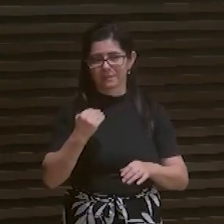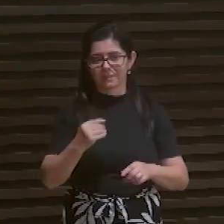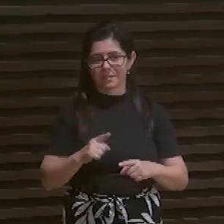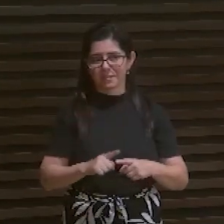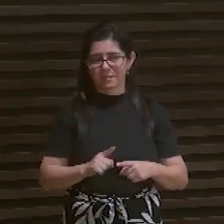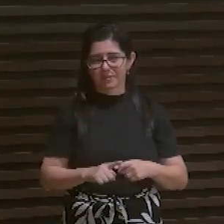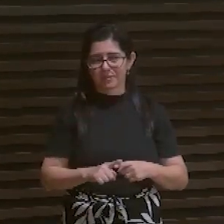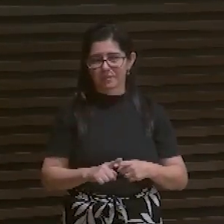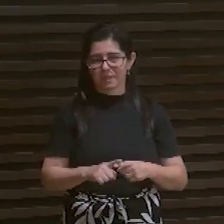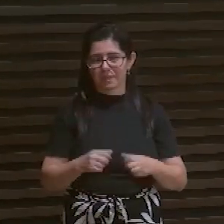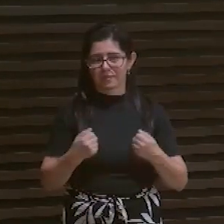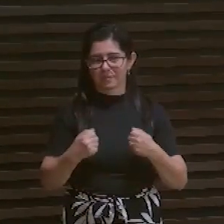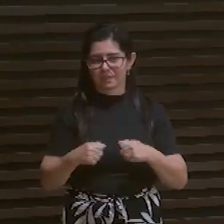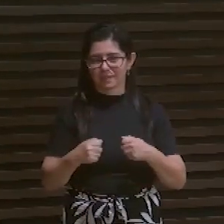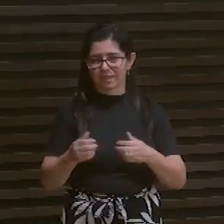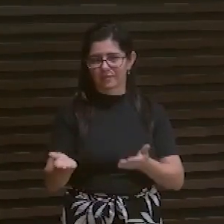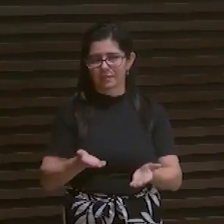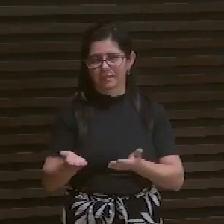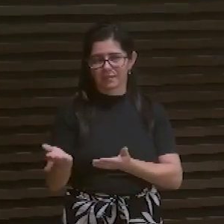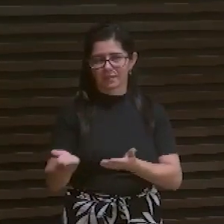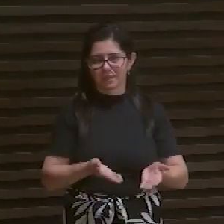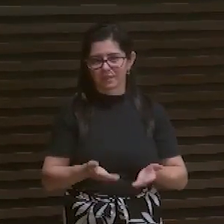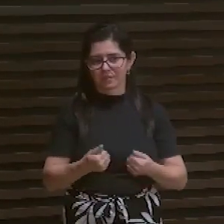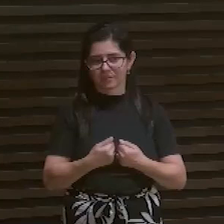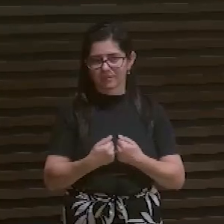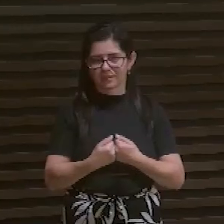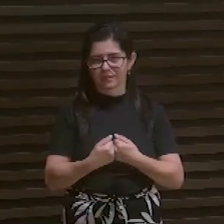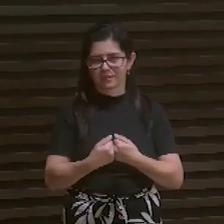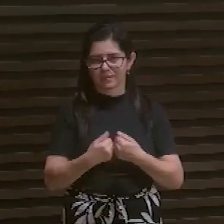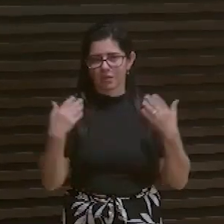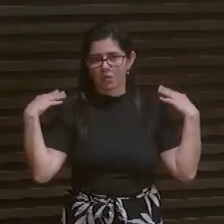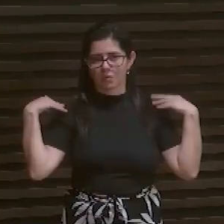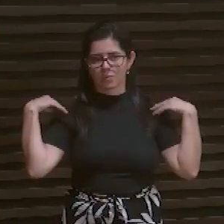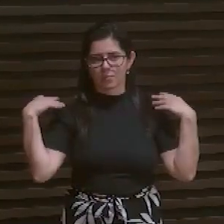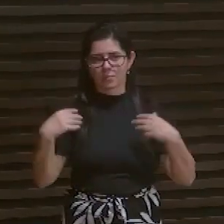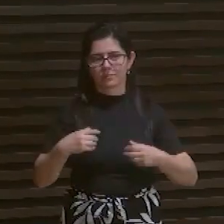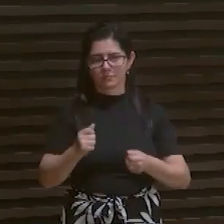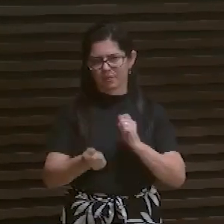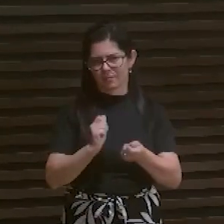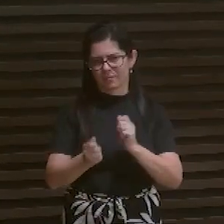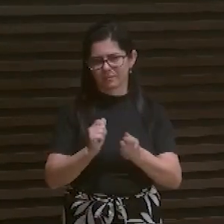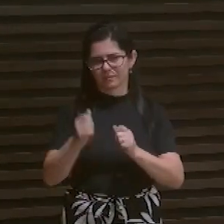no ombro, e não na carroça dos bois. E aí, naquele momento, o Senhor